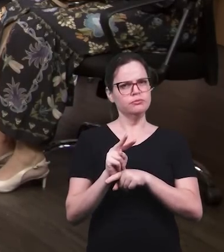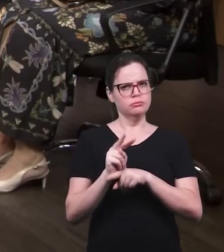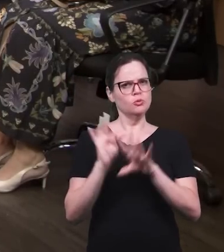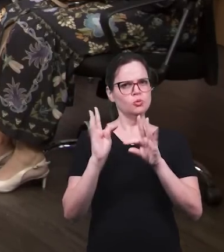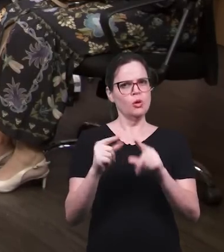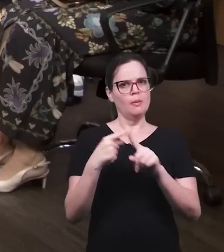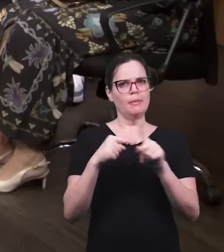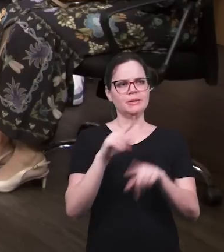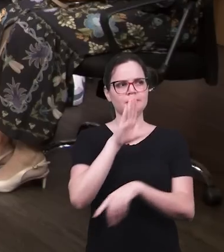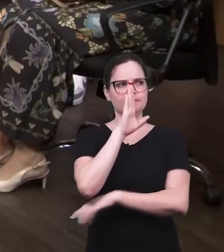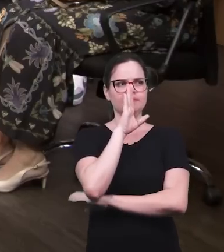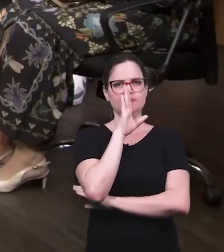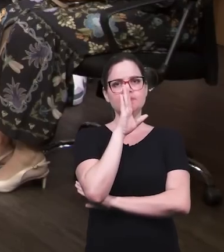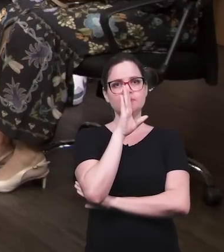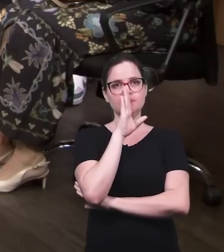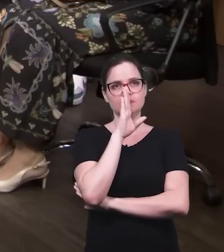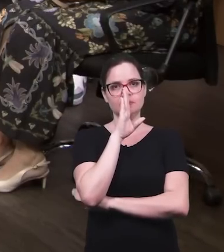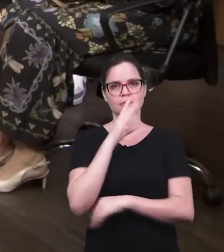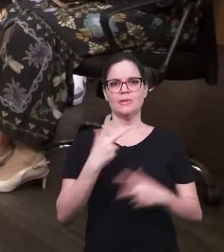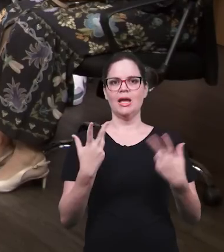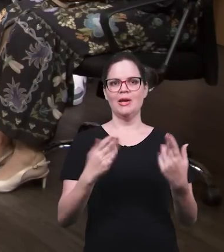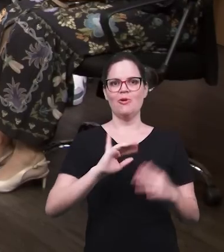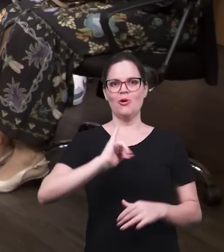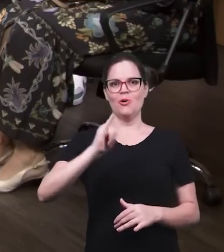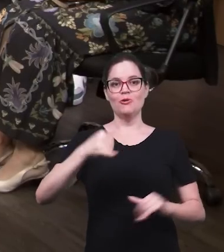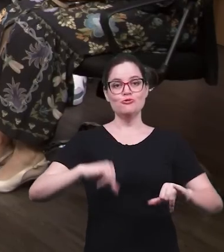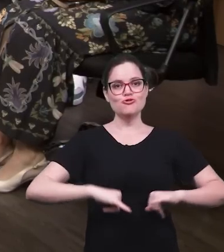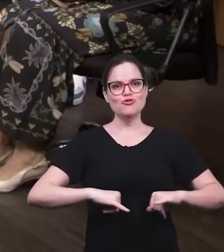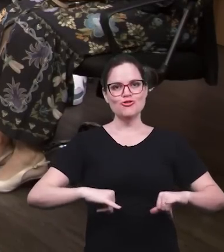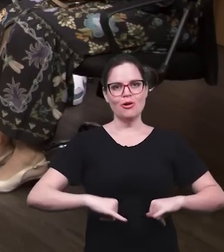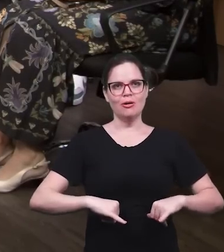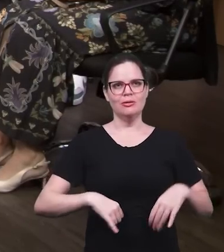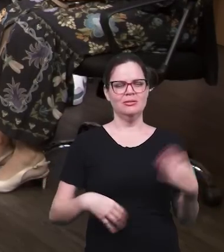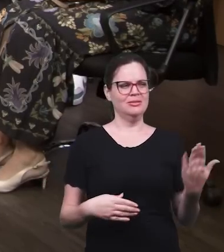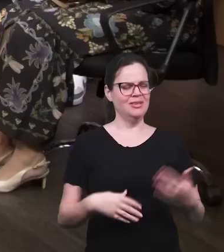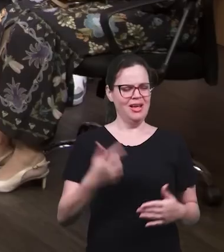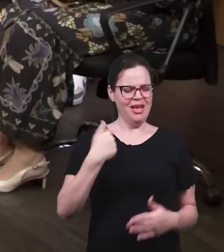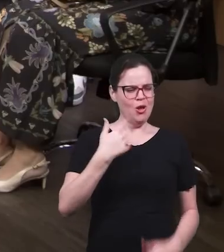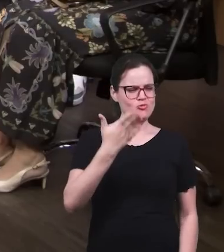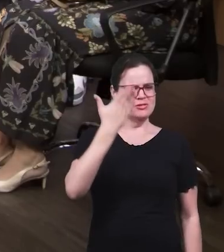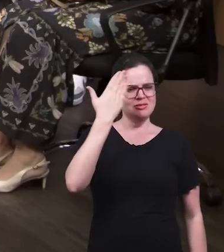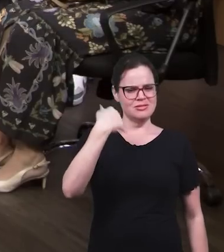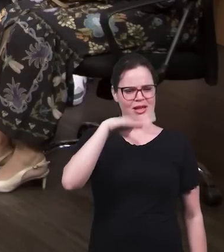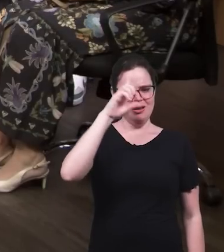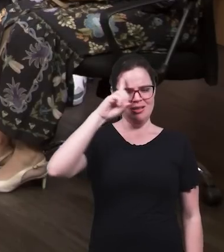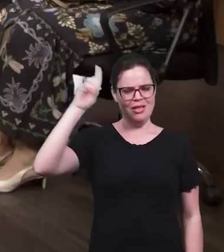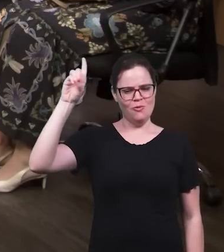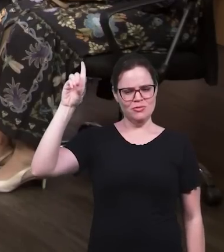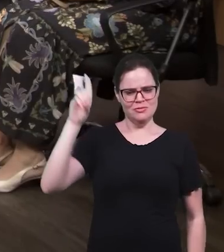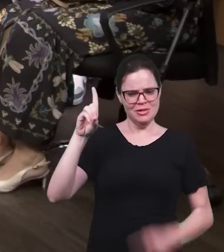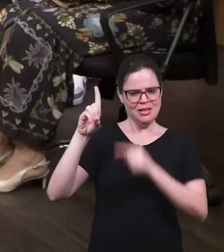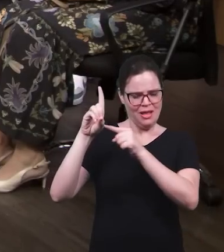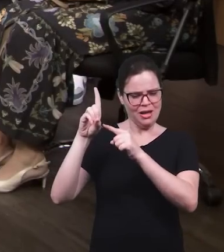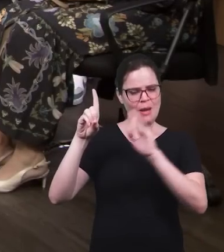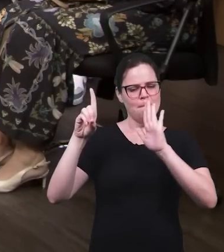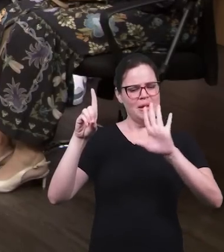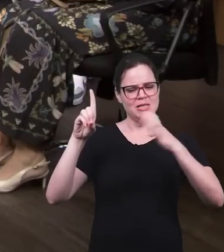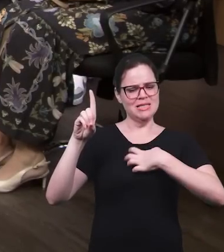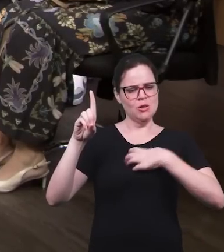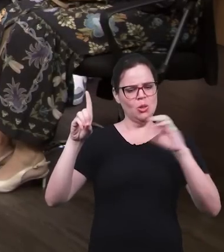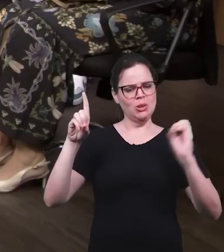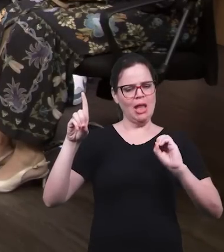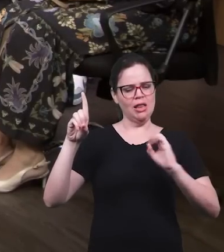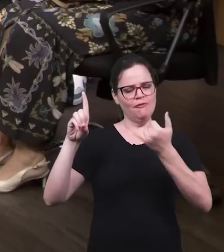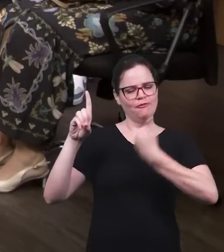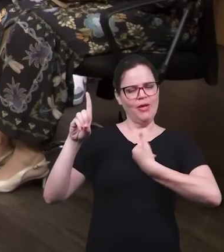texto que vai dentro disso. Jó, eis que ele está do meu lado e eu não o sinto. Ele estava